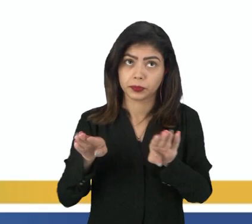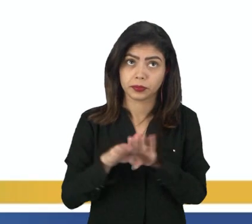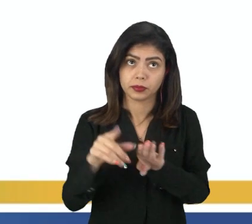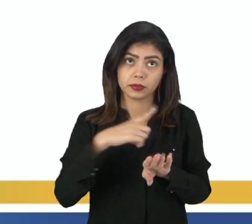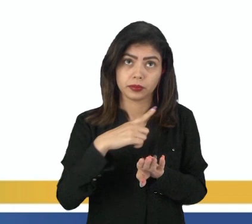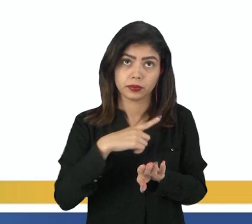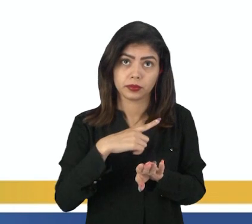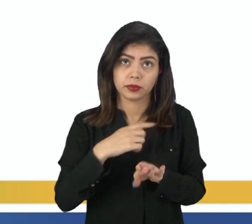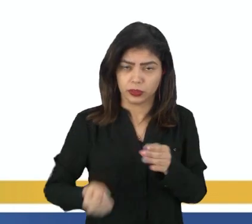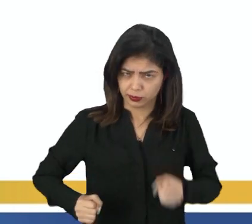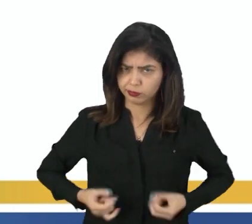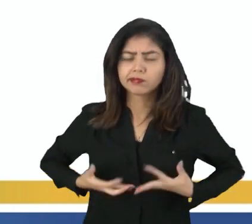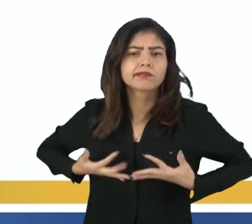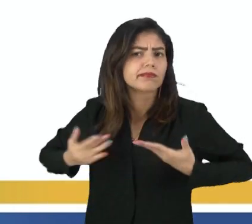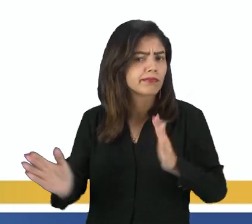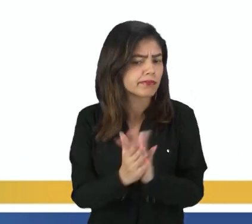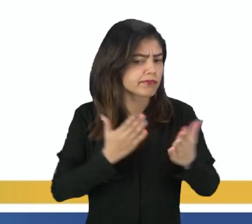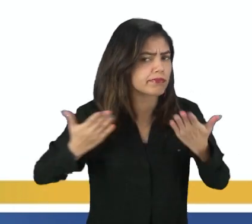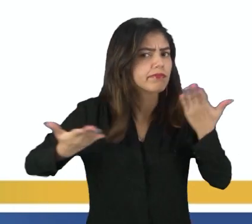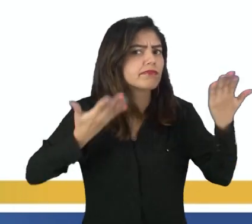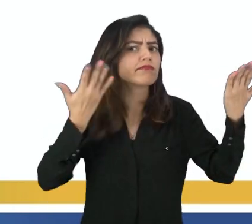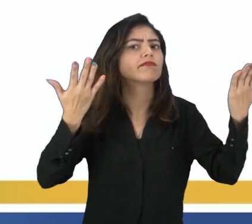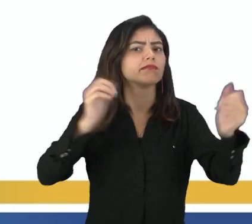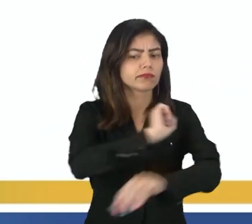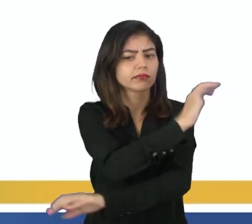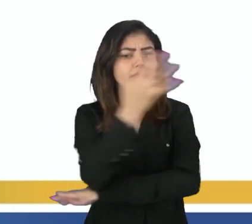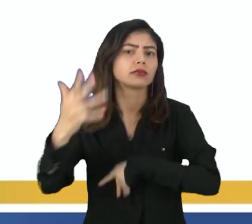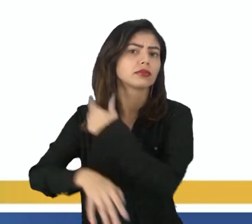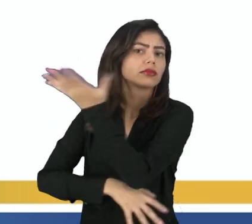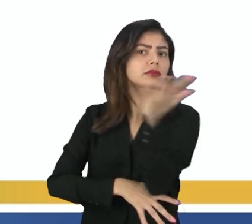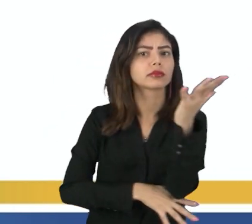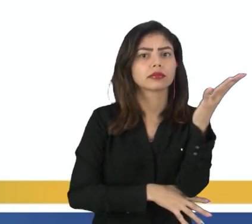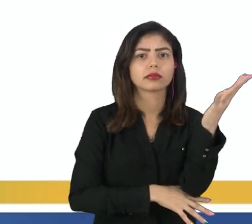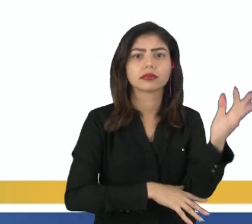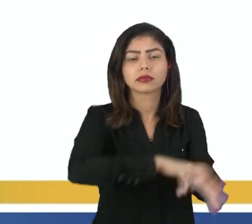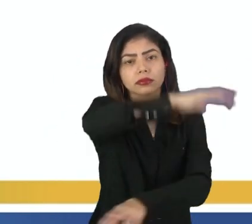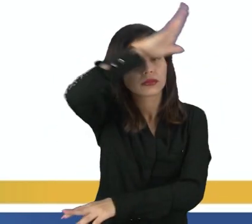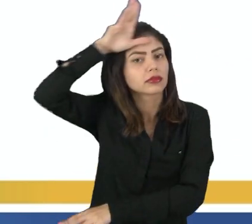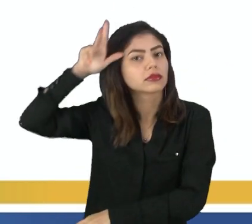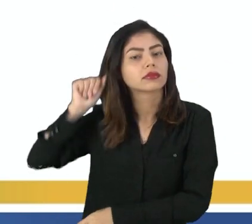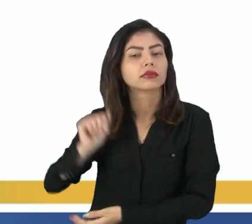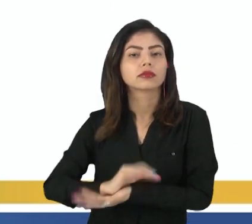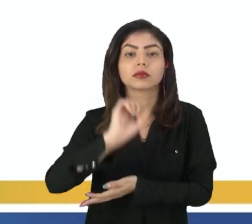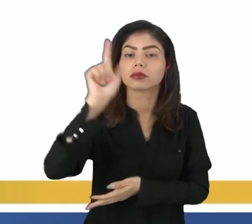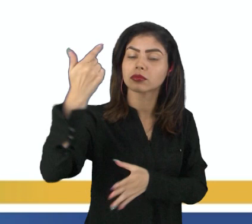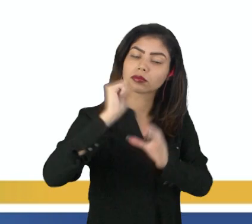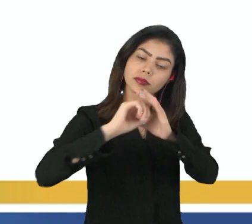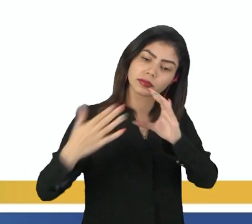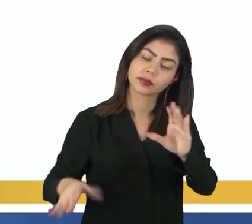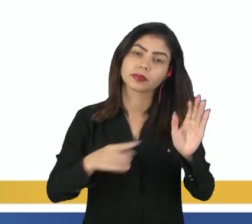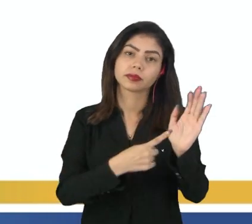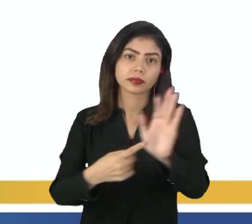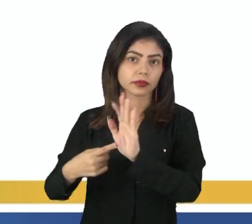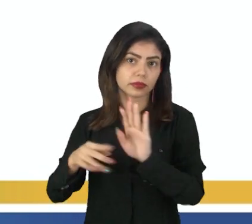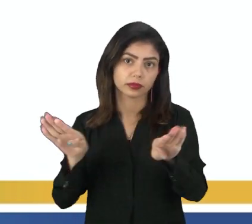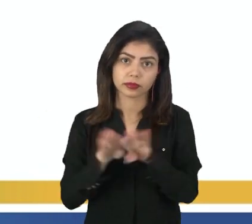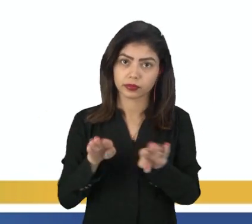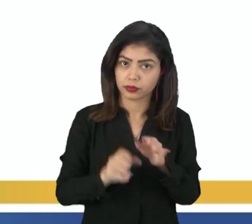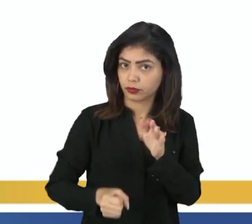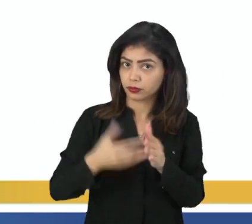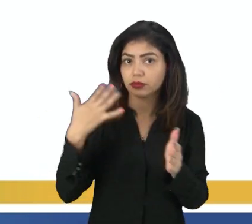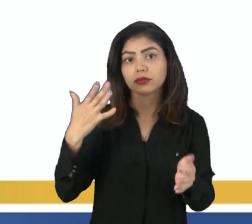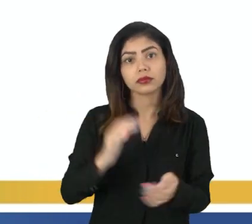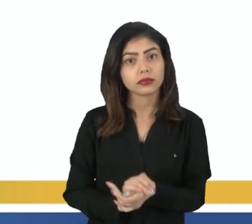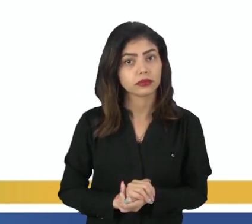das maravilhas da floresta amazônica e muitas outras características culturais que é muito vendida